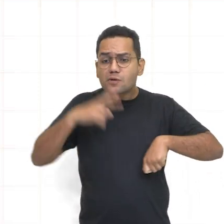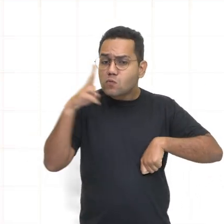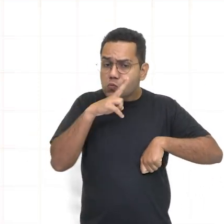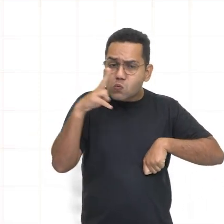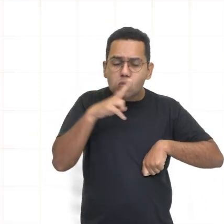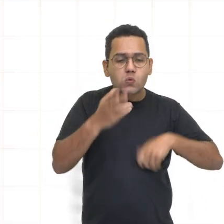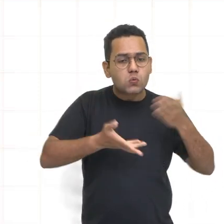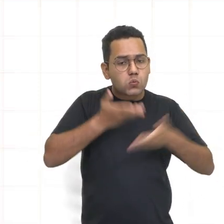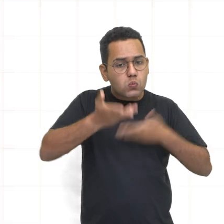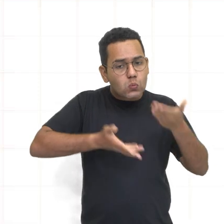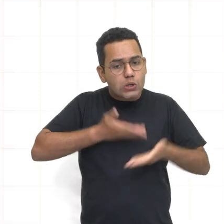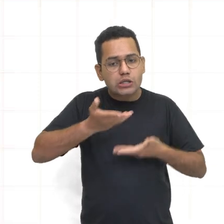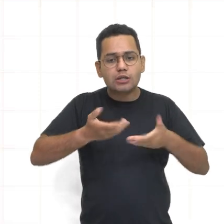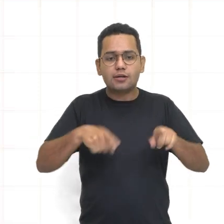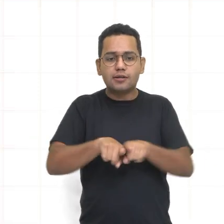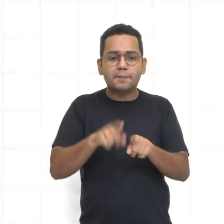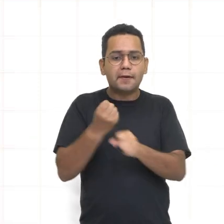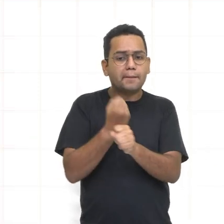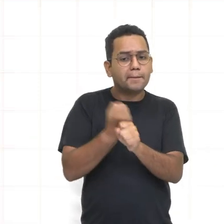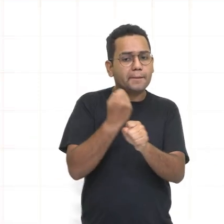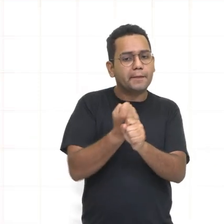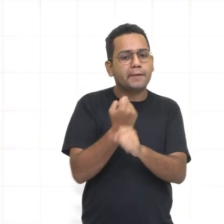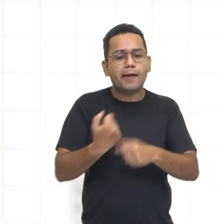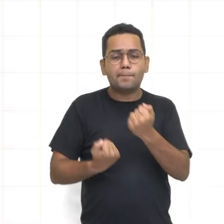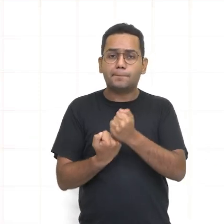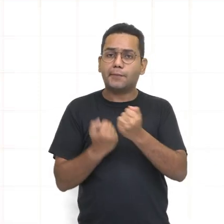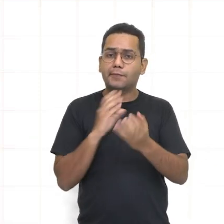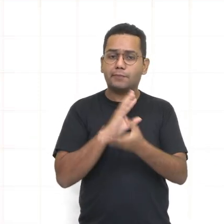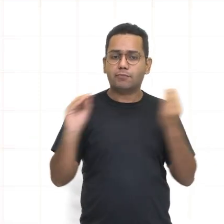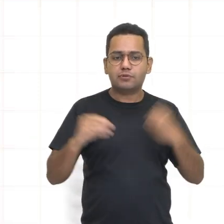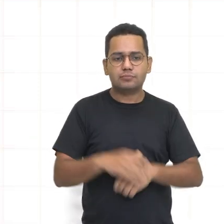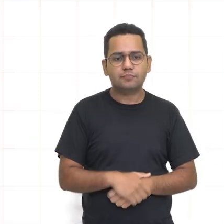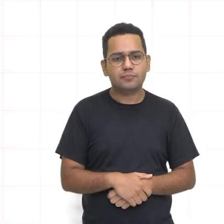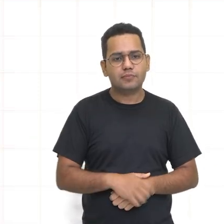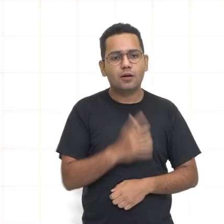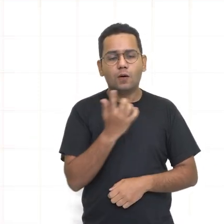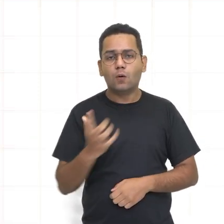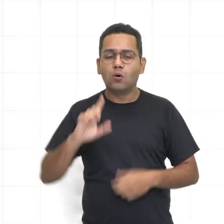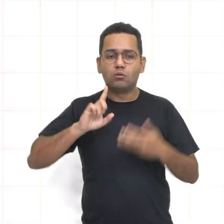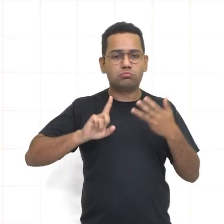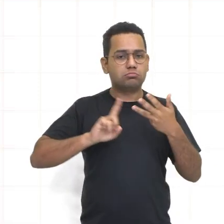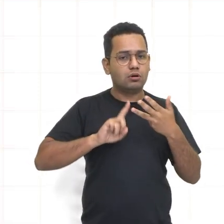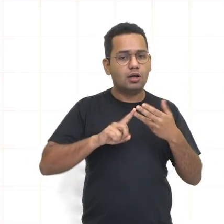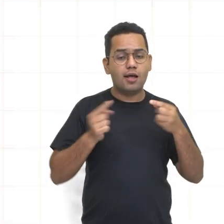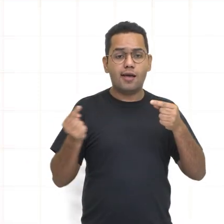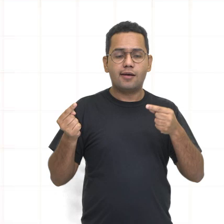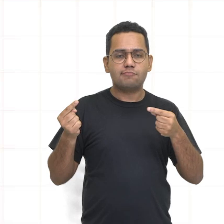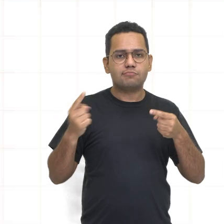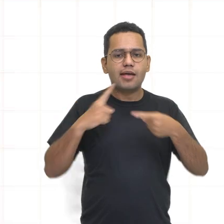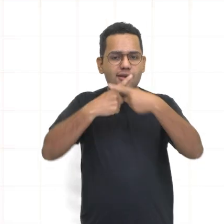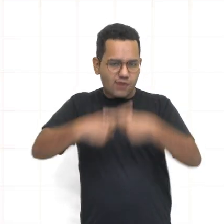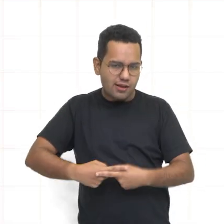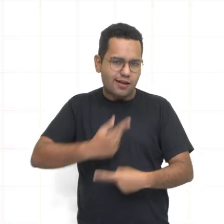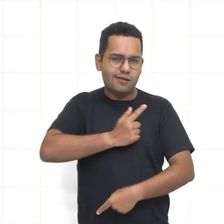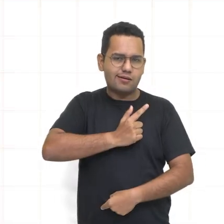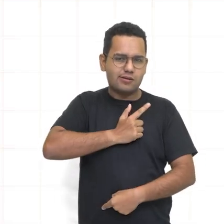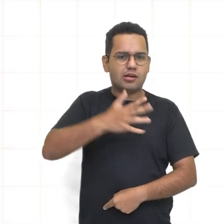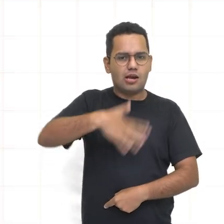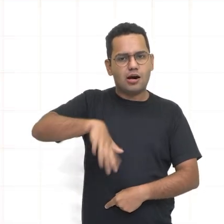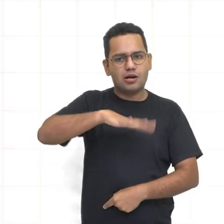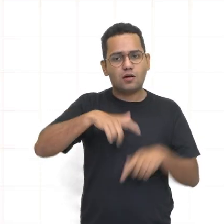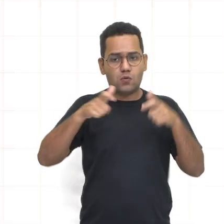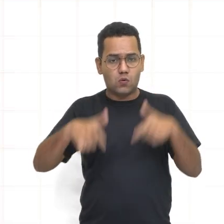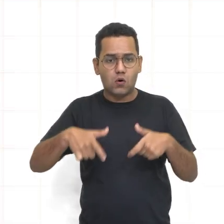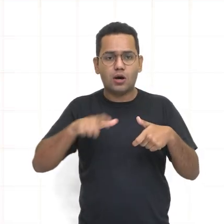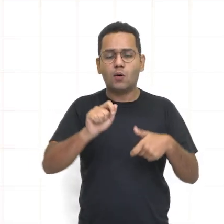reconstrução e apoio a refugiados. Além disso, vamos verificar a questão de rivalidades entre potências